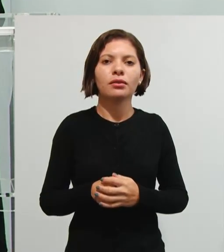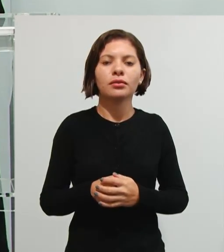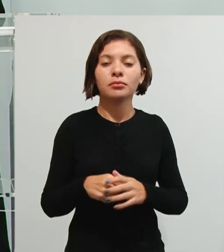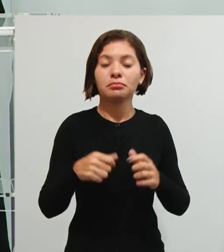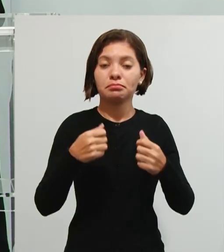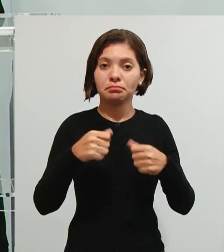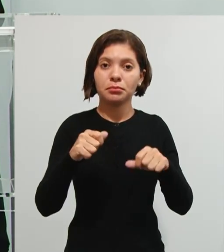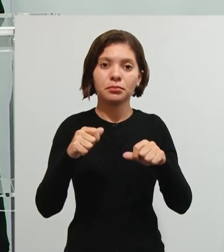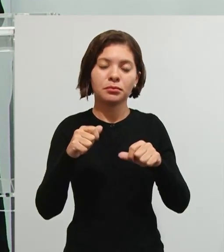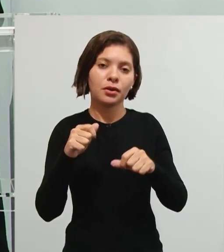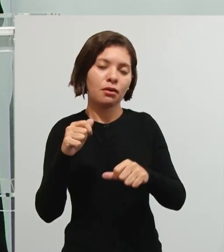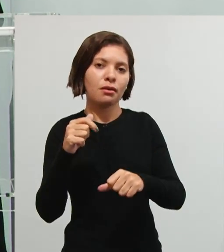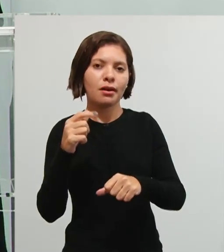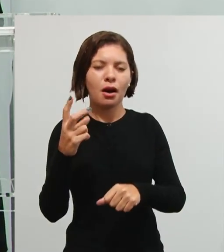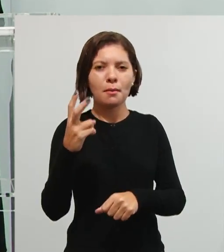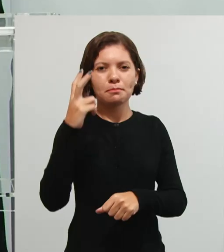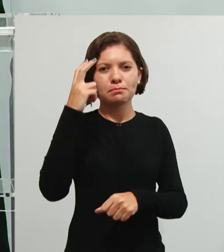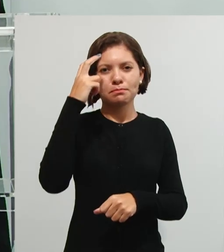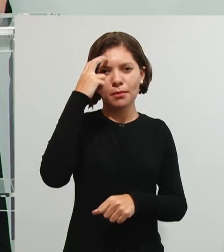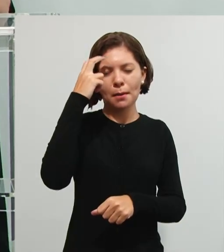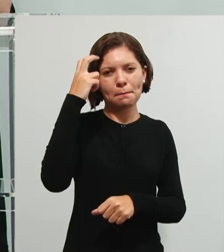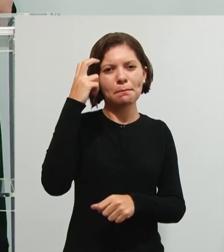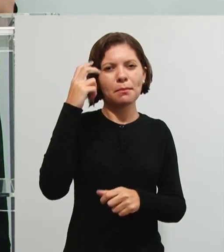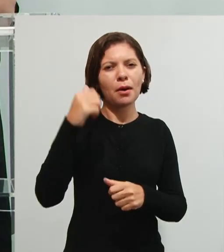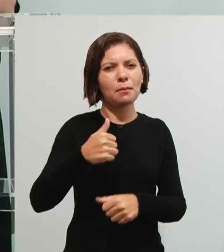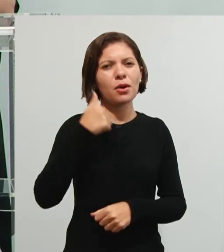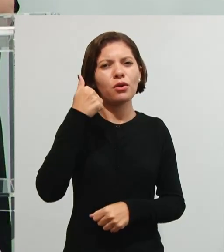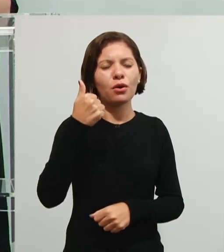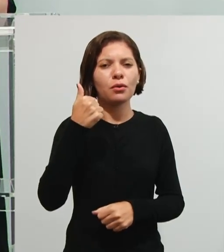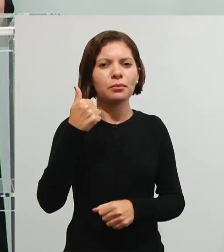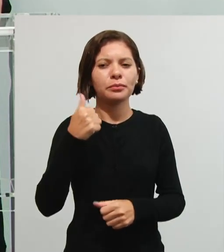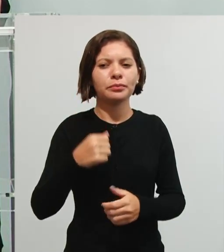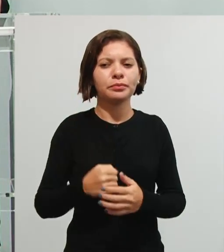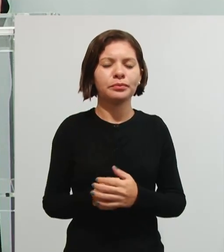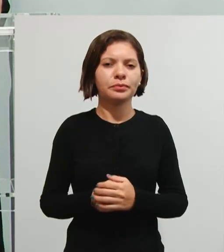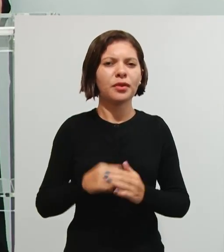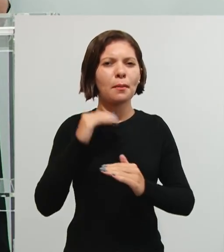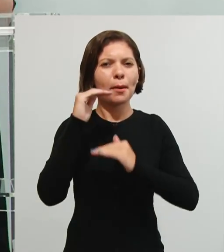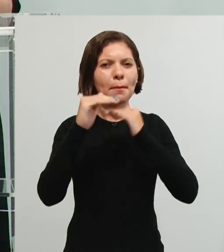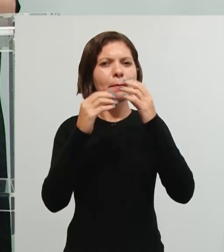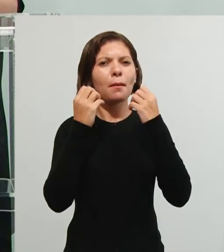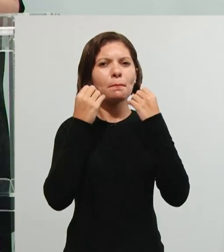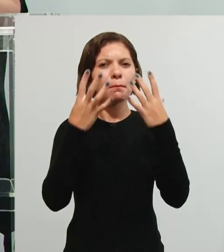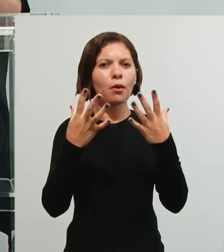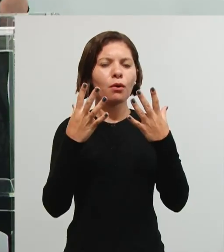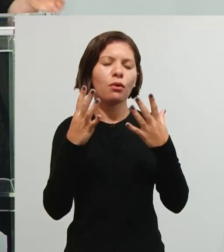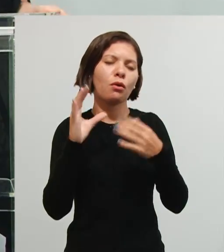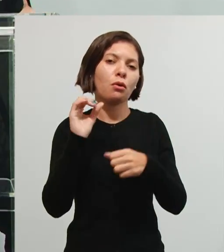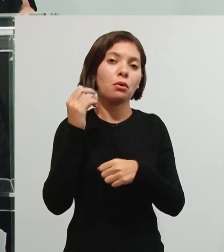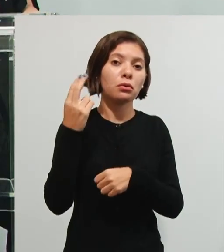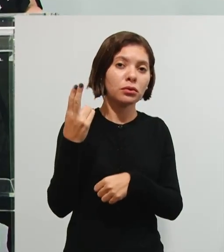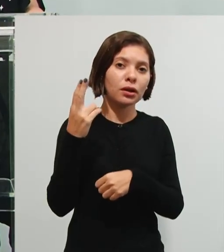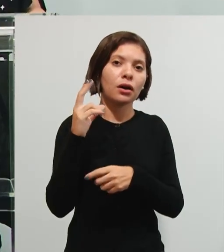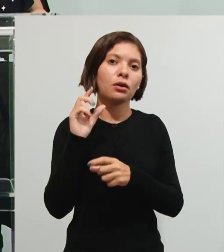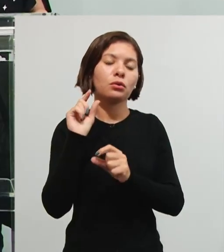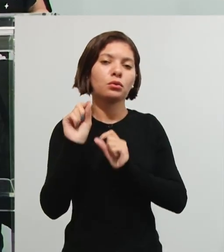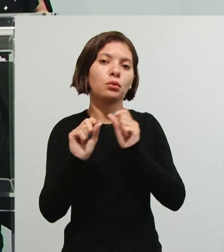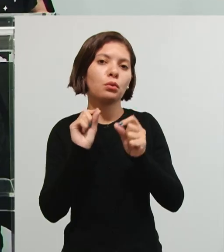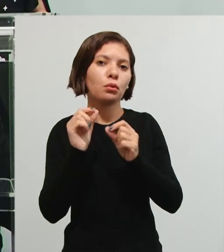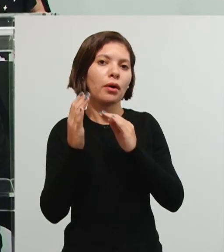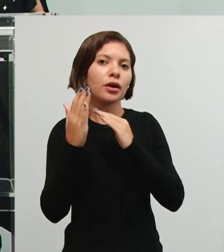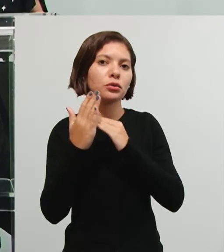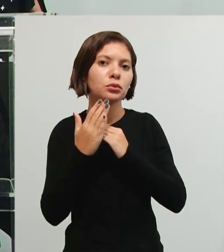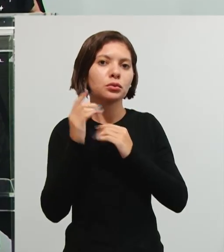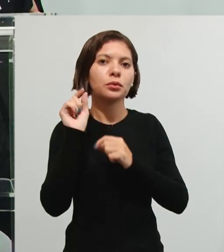um comportamento intelectual melhor da pessoa ou não, né? Quer dizer, se a pessoa se desenvolve mais intelectualmente ou não a partir da